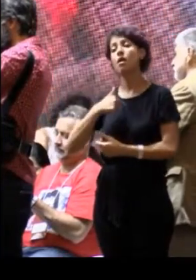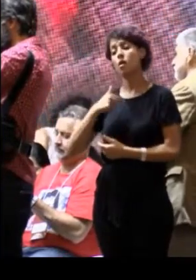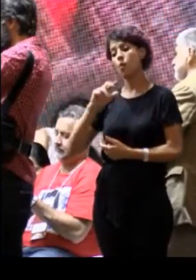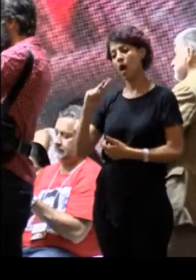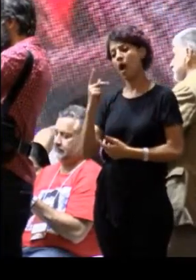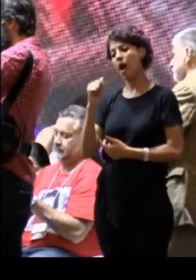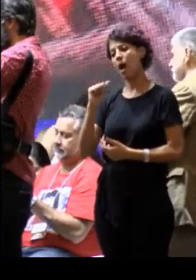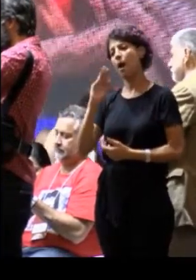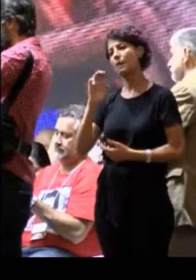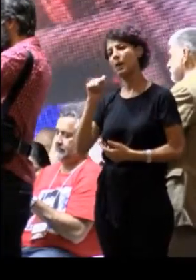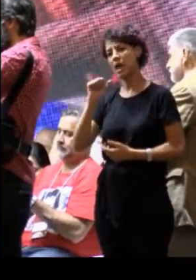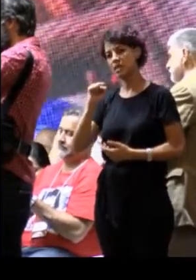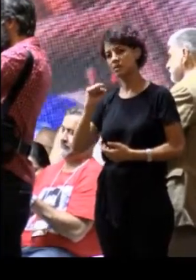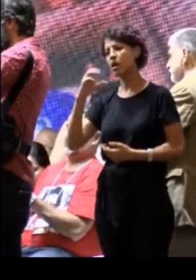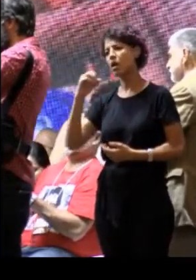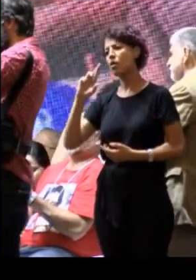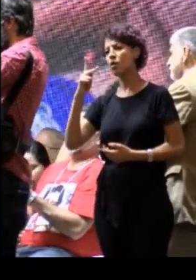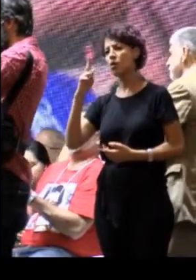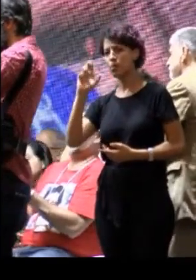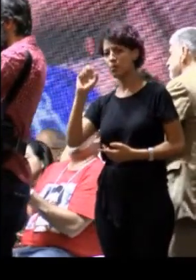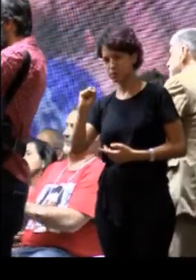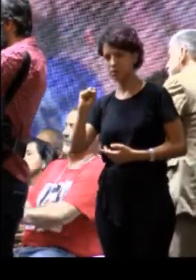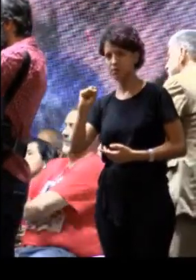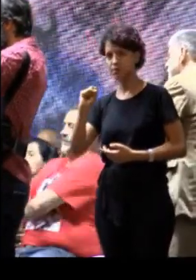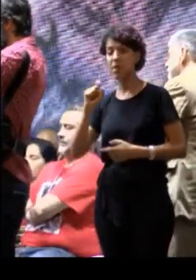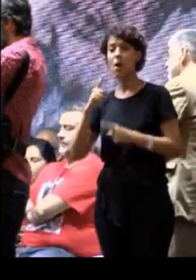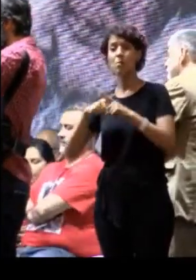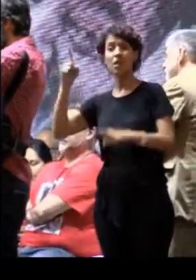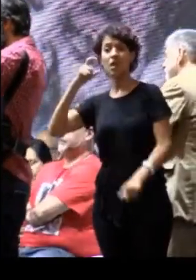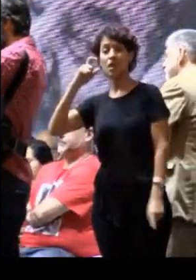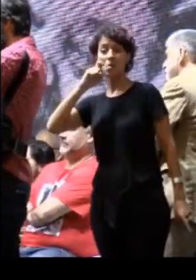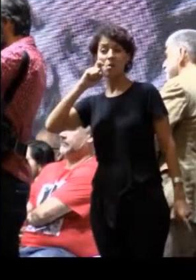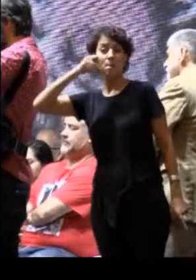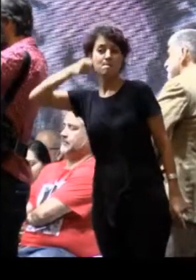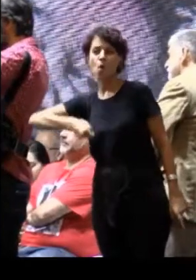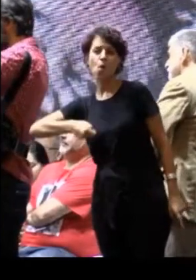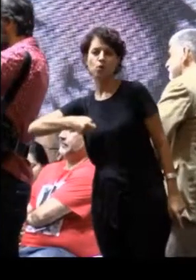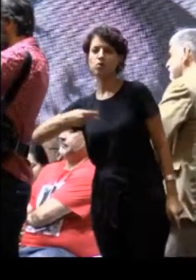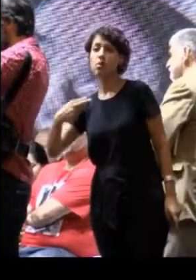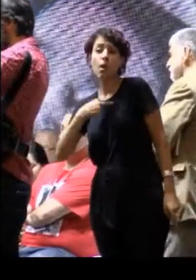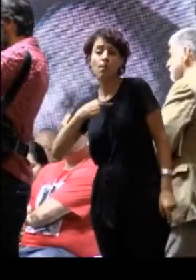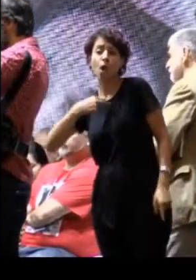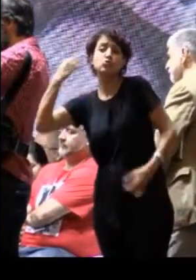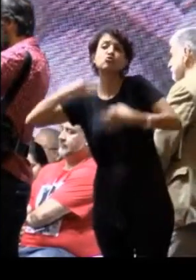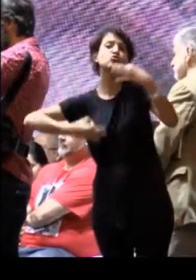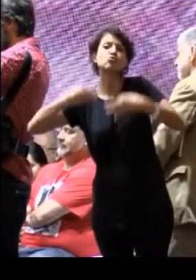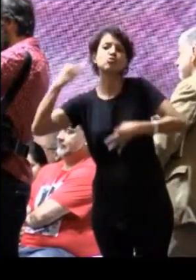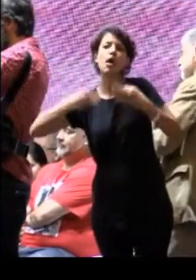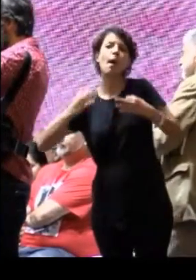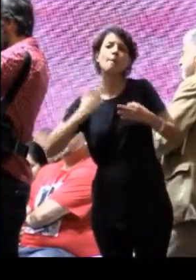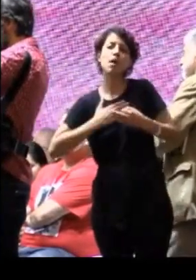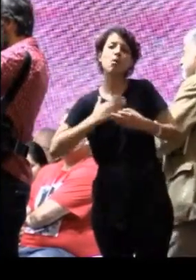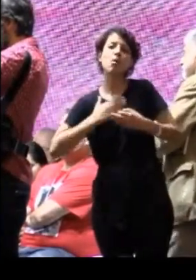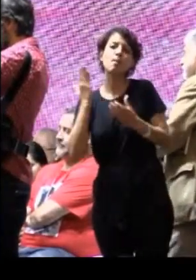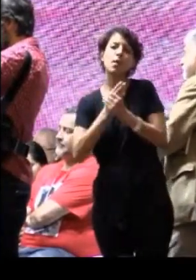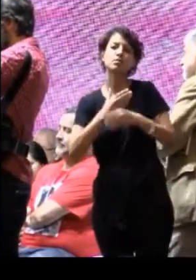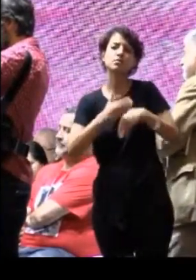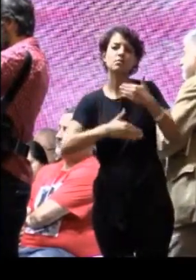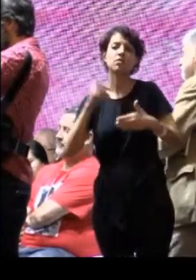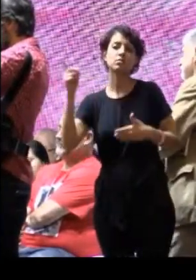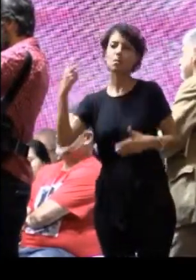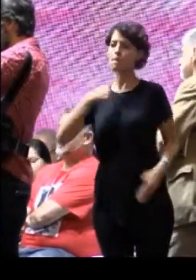contestando, que o Moro não tem autoridade moral e ética para julgar o processo meu.